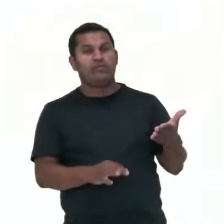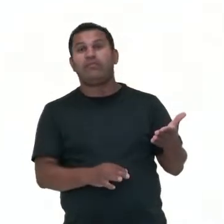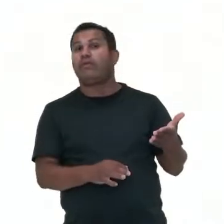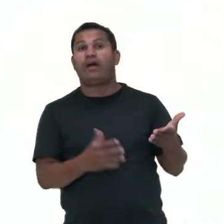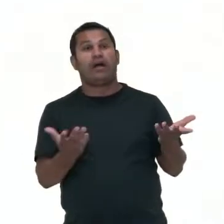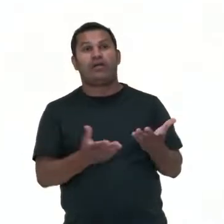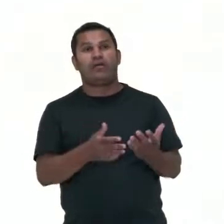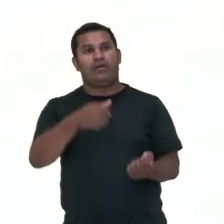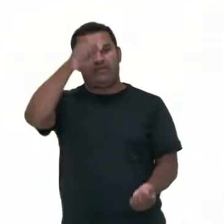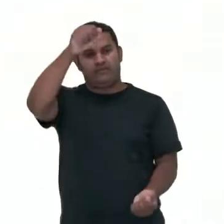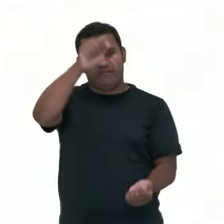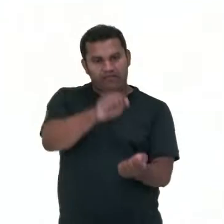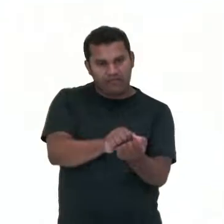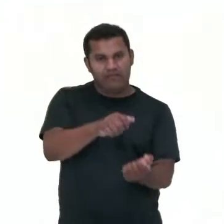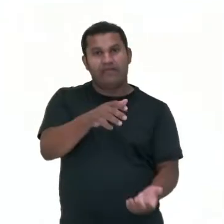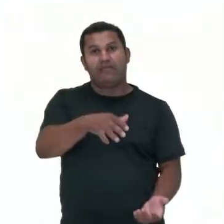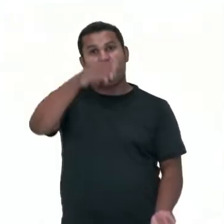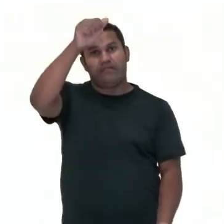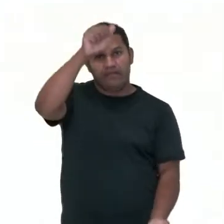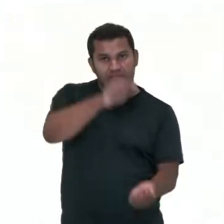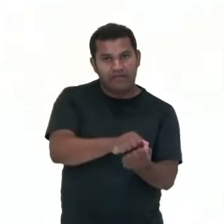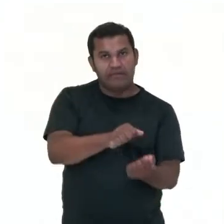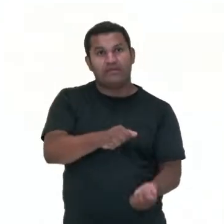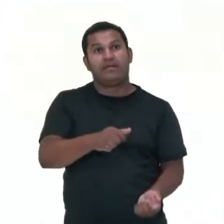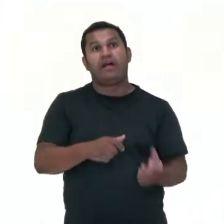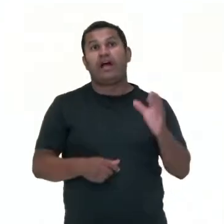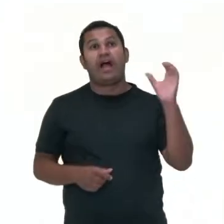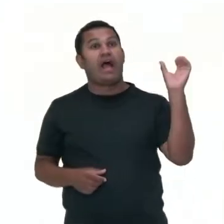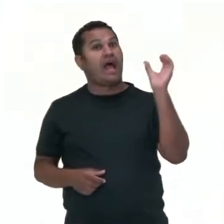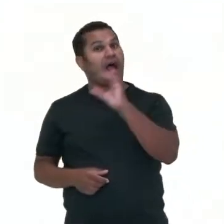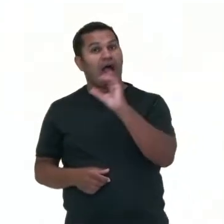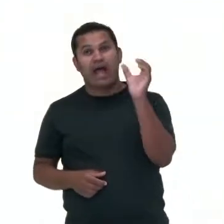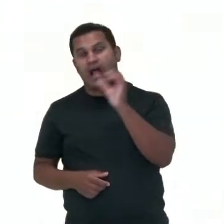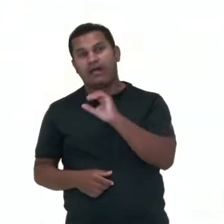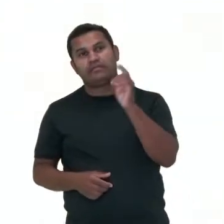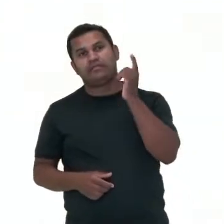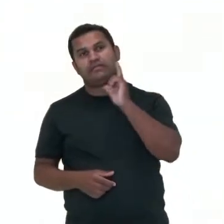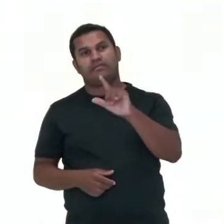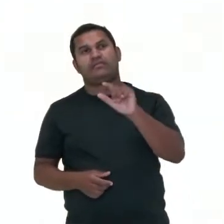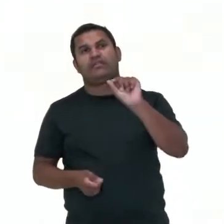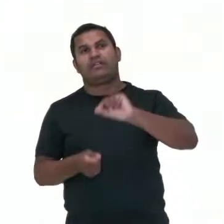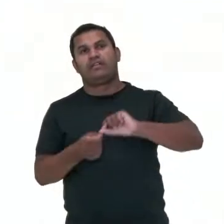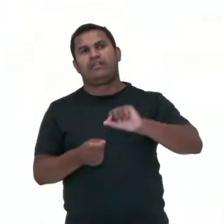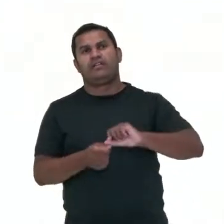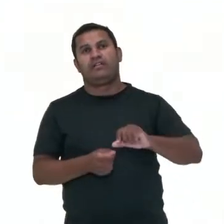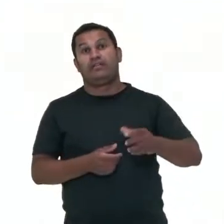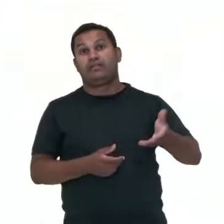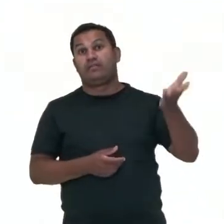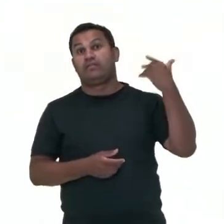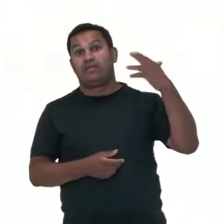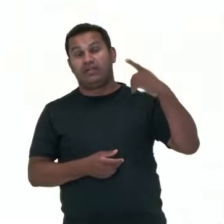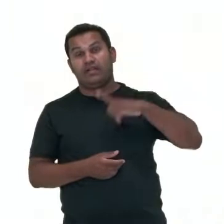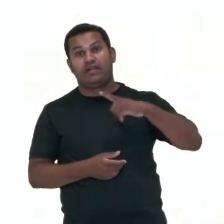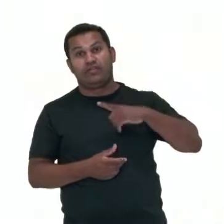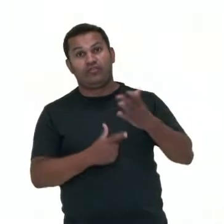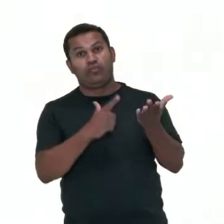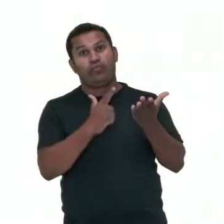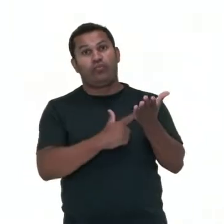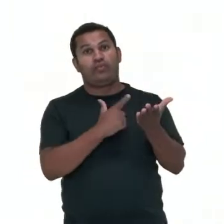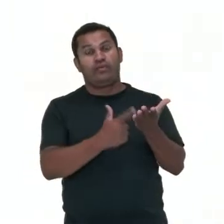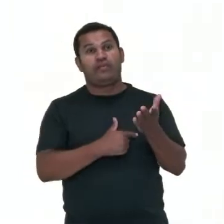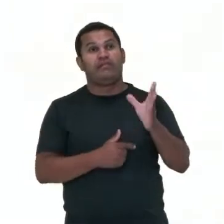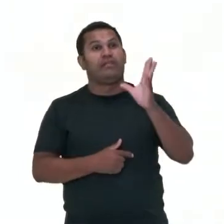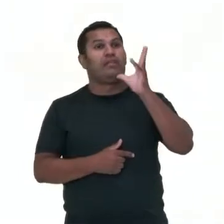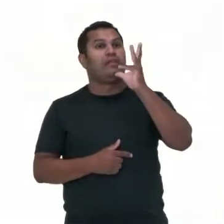baseada exatamente naquela prensa de vinho, ela vai ser uma coisa rápida de fazer a impressão. Então, quer dizer, um livro que levava 2 anos, agora vai ser feito mais ou menos em